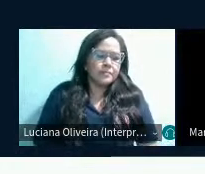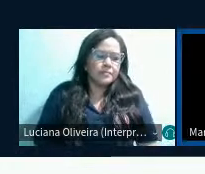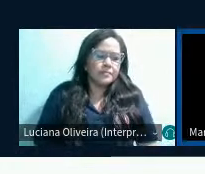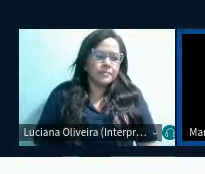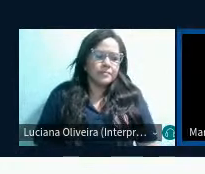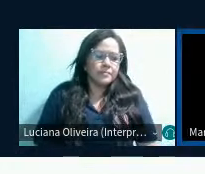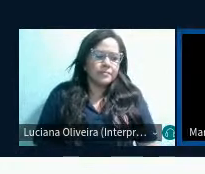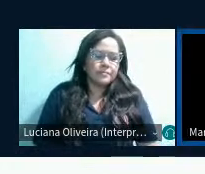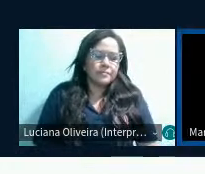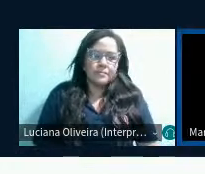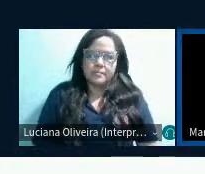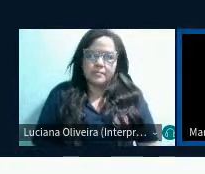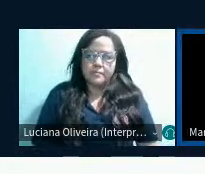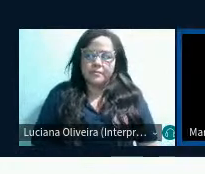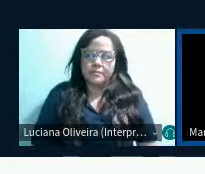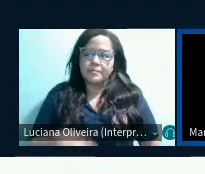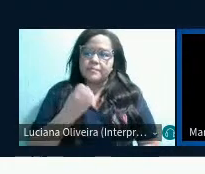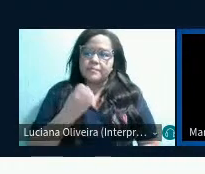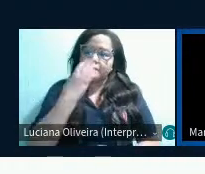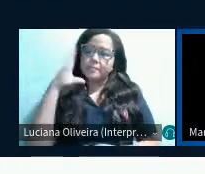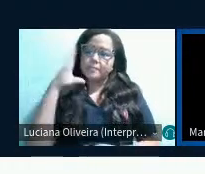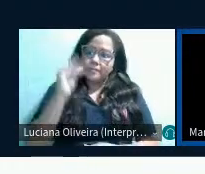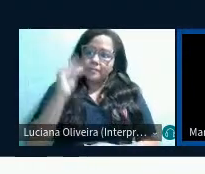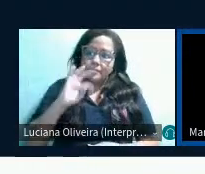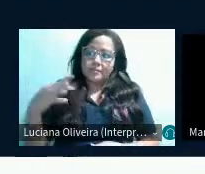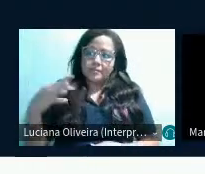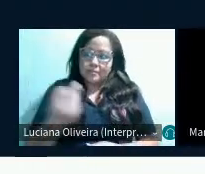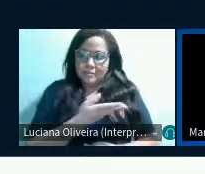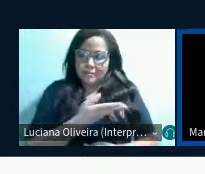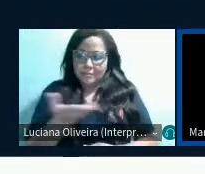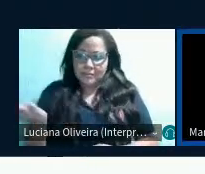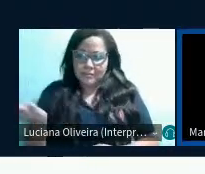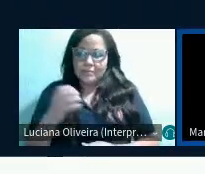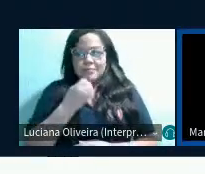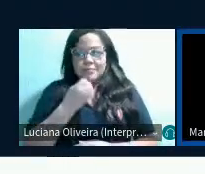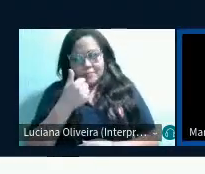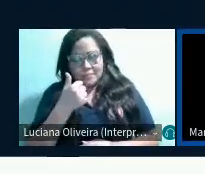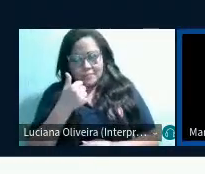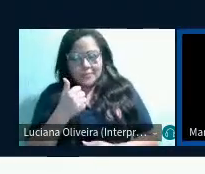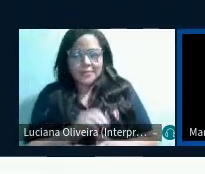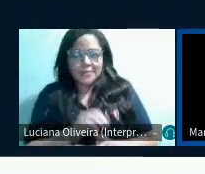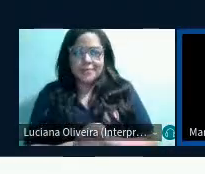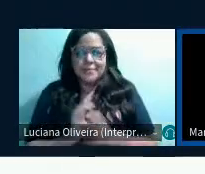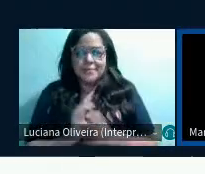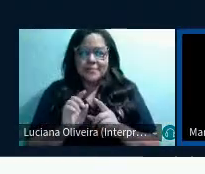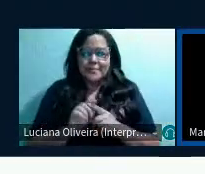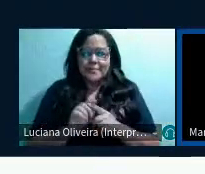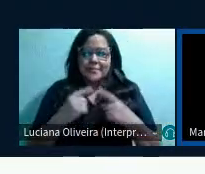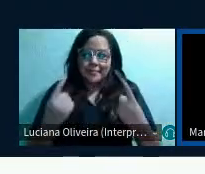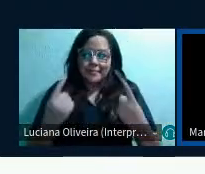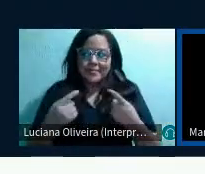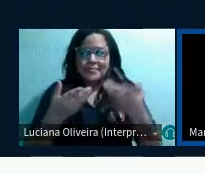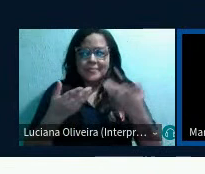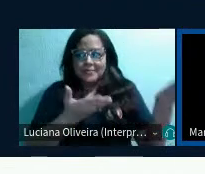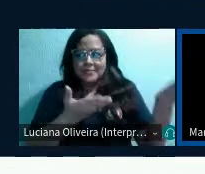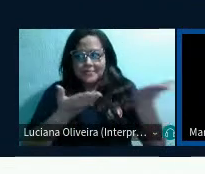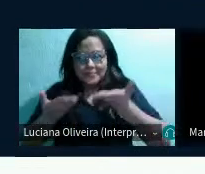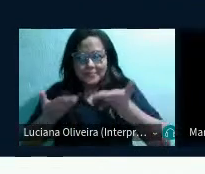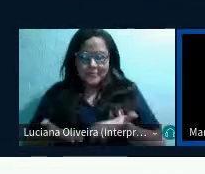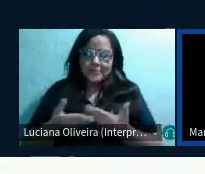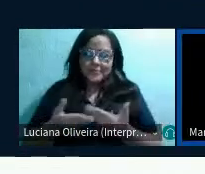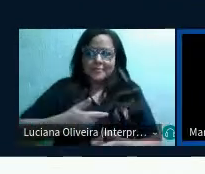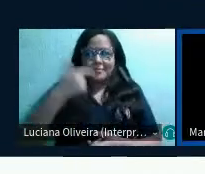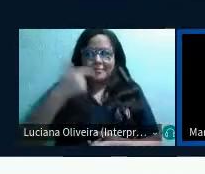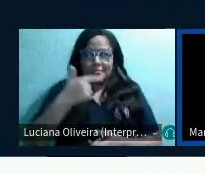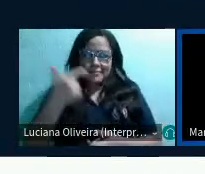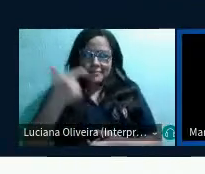Boa noite a todos, tudo bem? Voltamos para a nossa segunda live da OBR, nosso treinamento. Fico muito feliz de